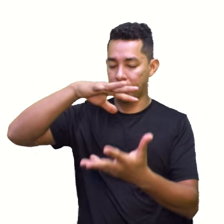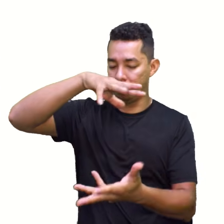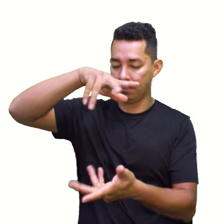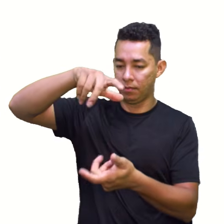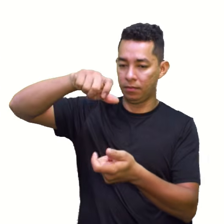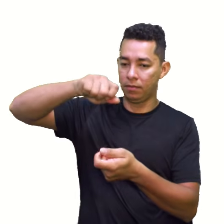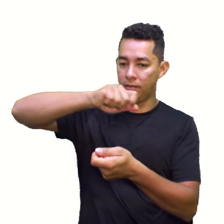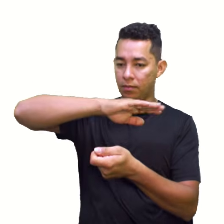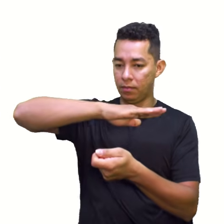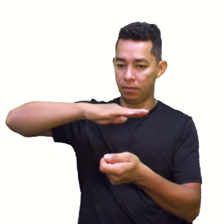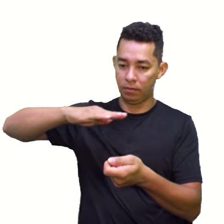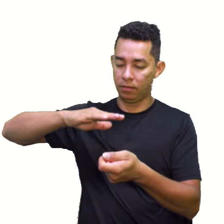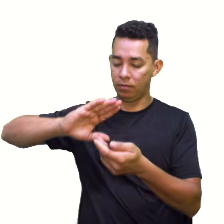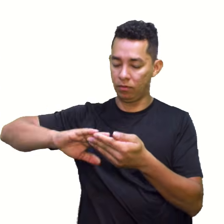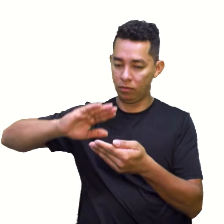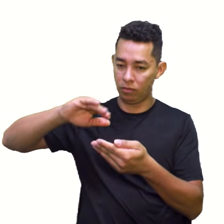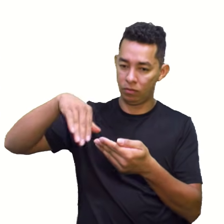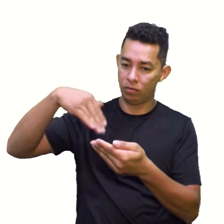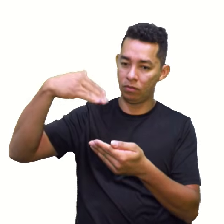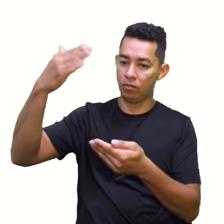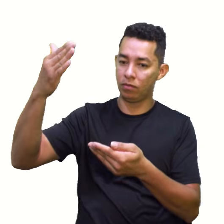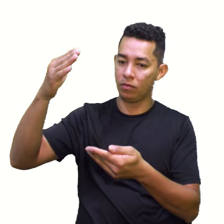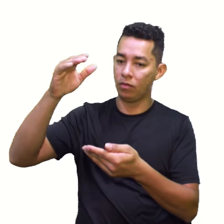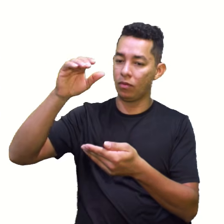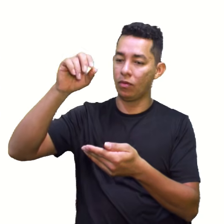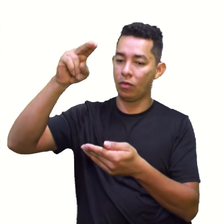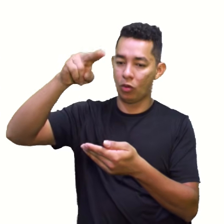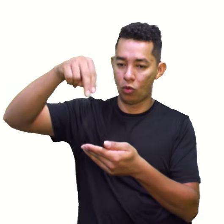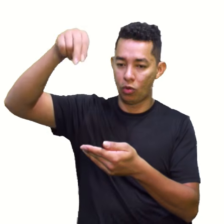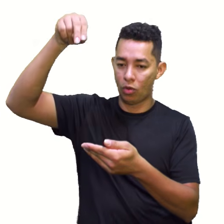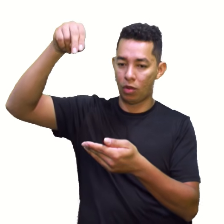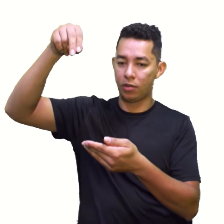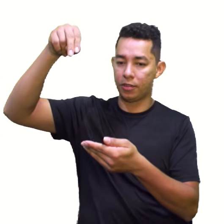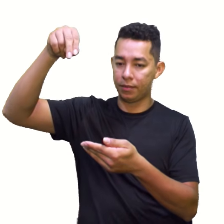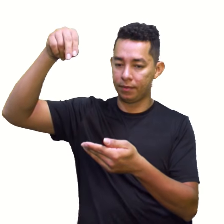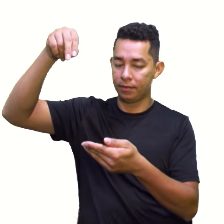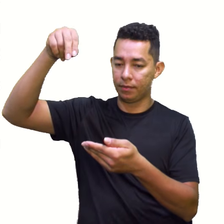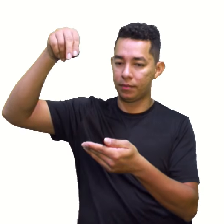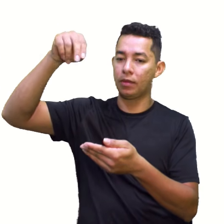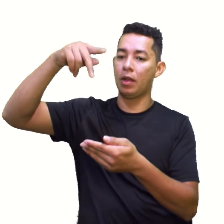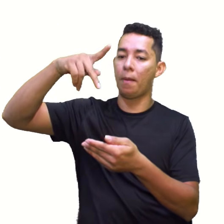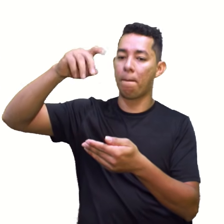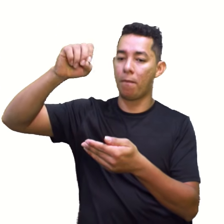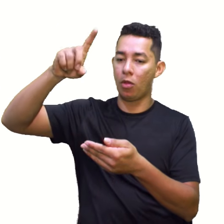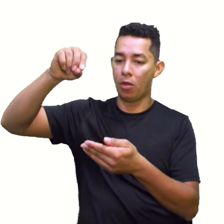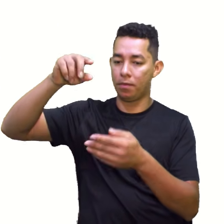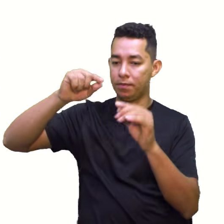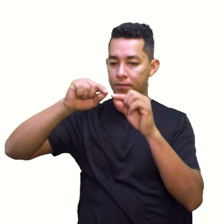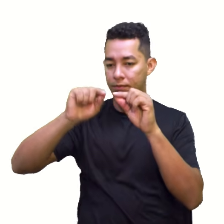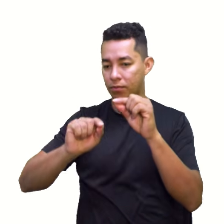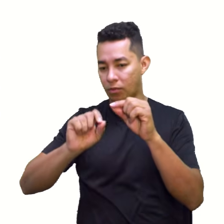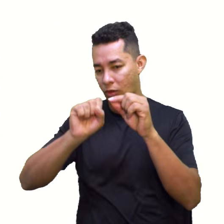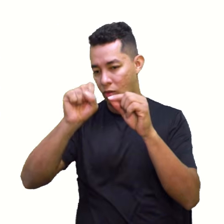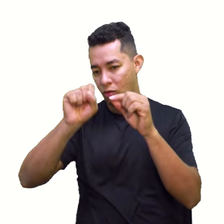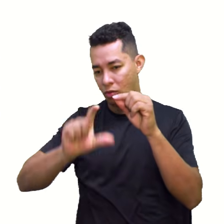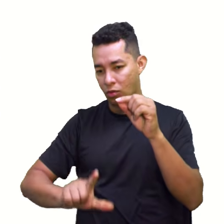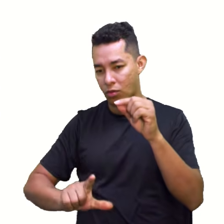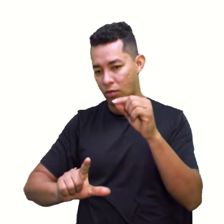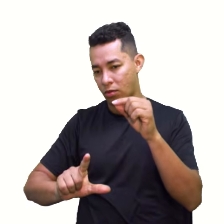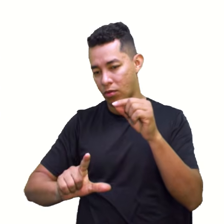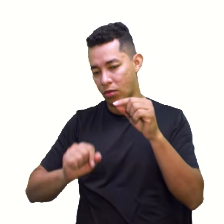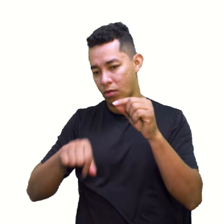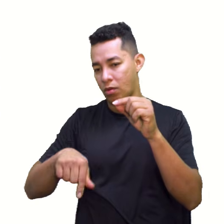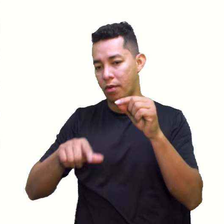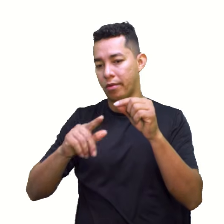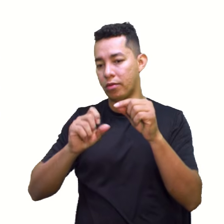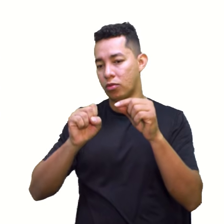Terra em 2 hemisférios. O hemisfério norte, que contém o polo norte, e o hemisfério sul, que contém